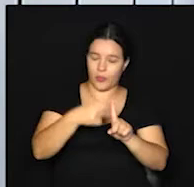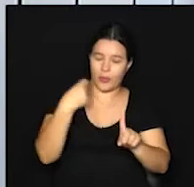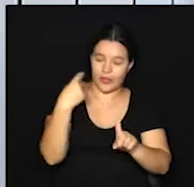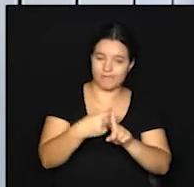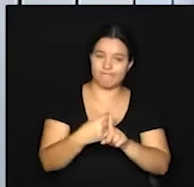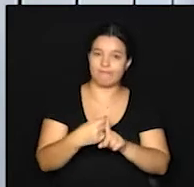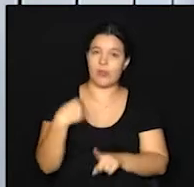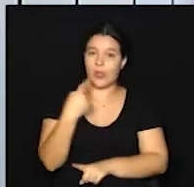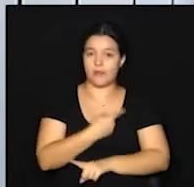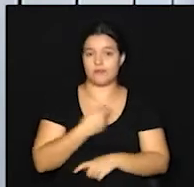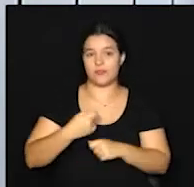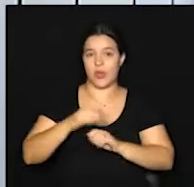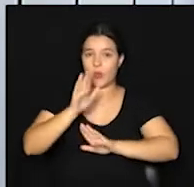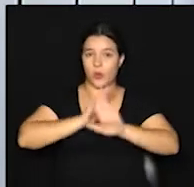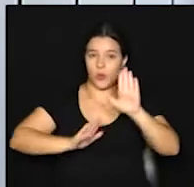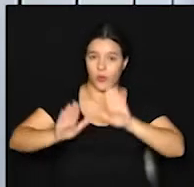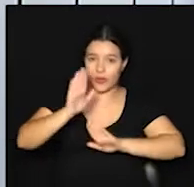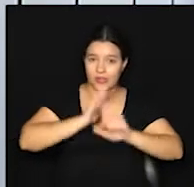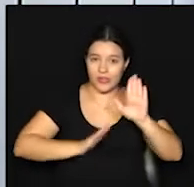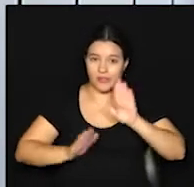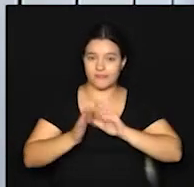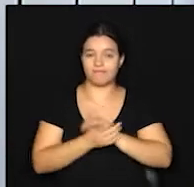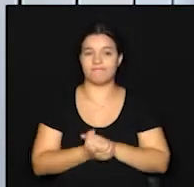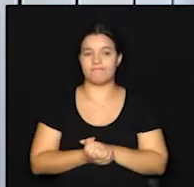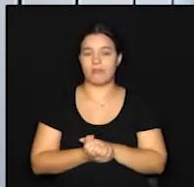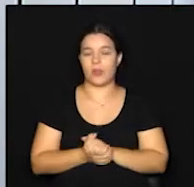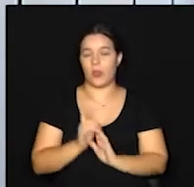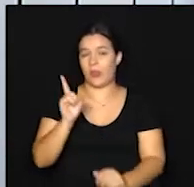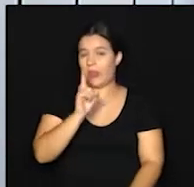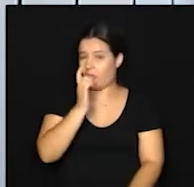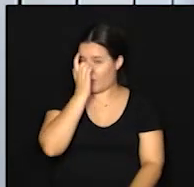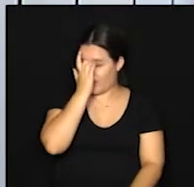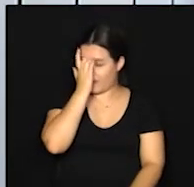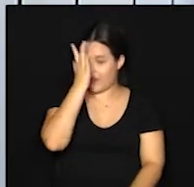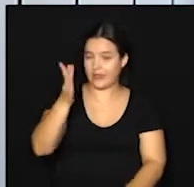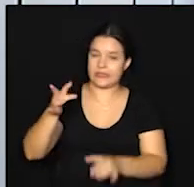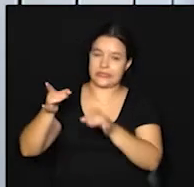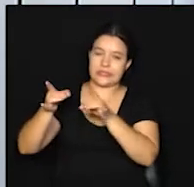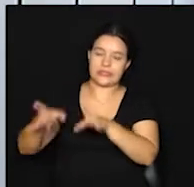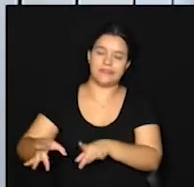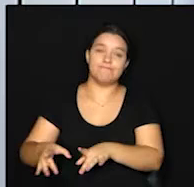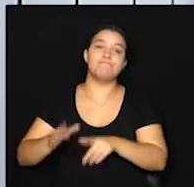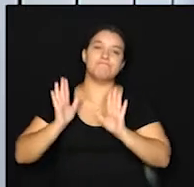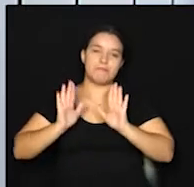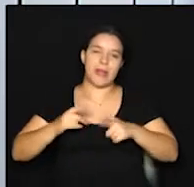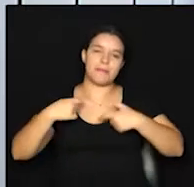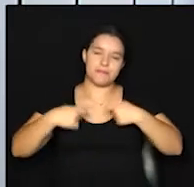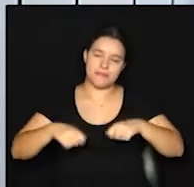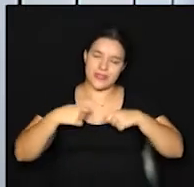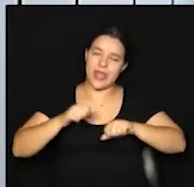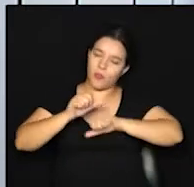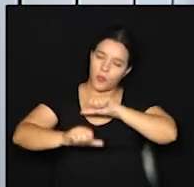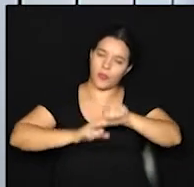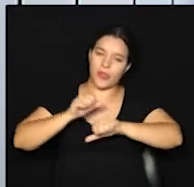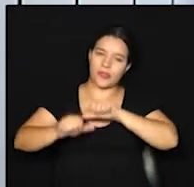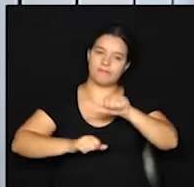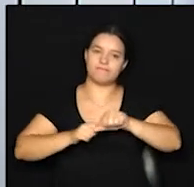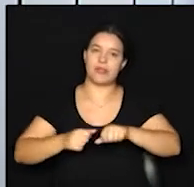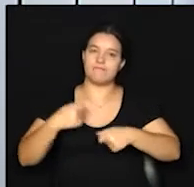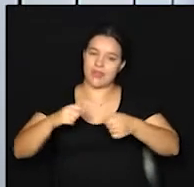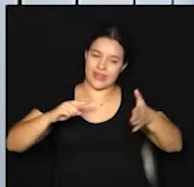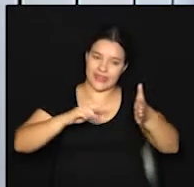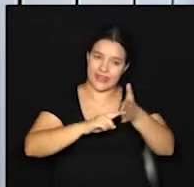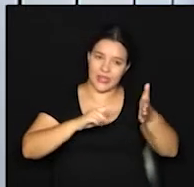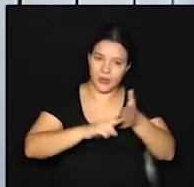gente sempre tem que tomar muito cuidado e, como você disse, não é nada fácil, mas essa mudança tem que acontecer e, se conseguir, tem que fazer a